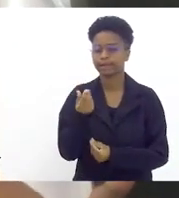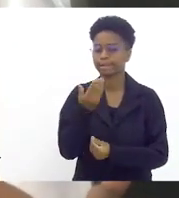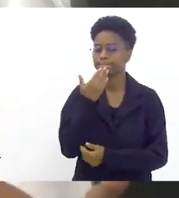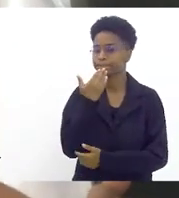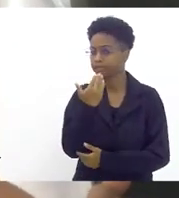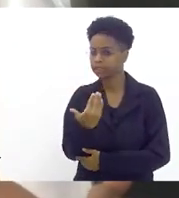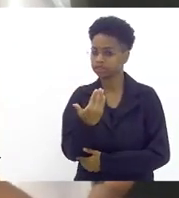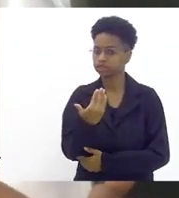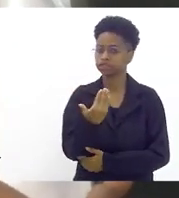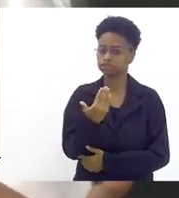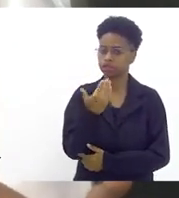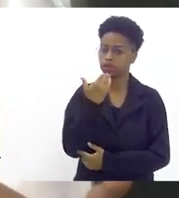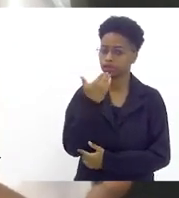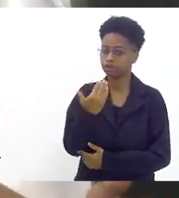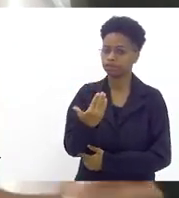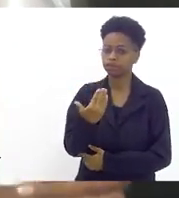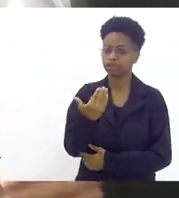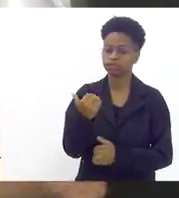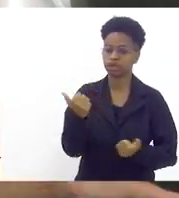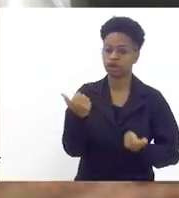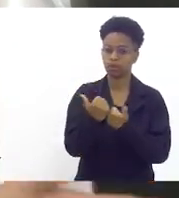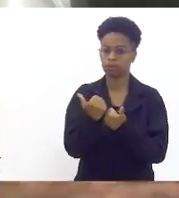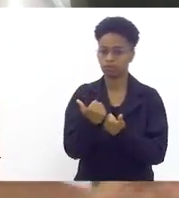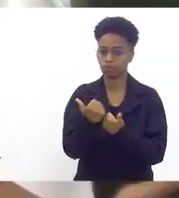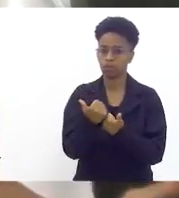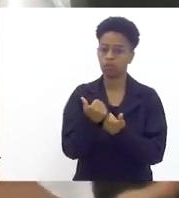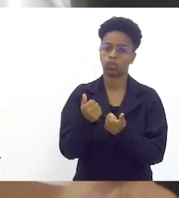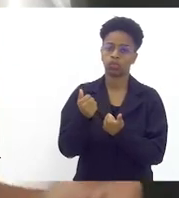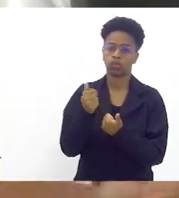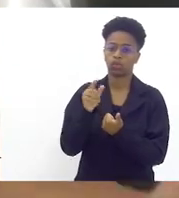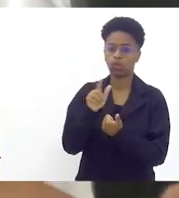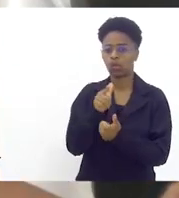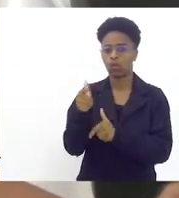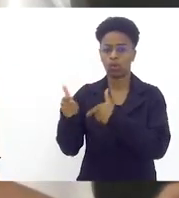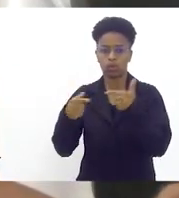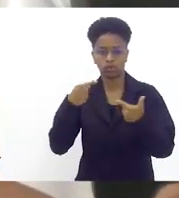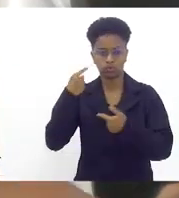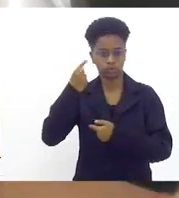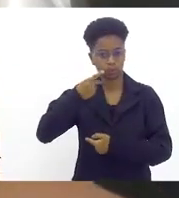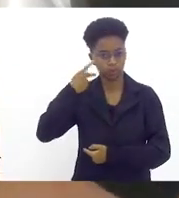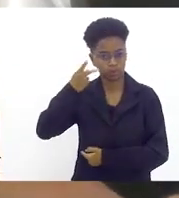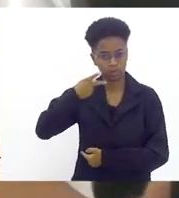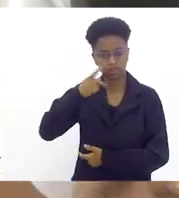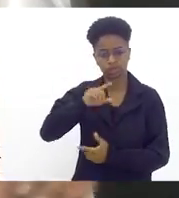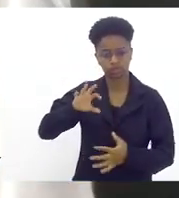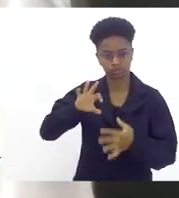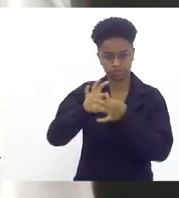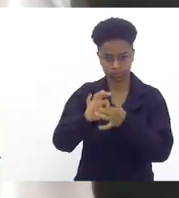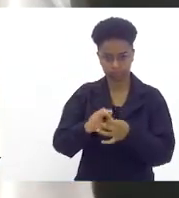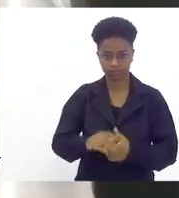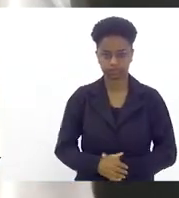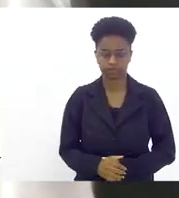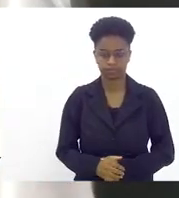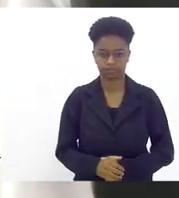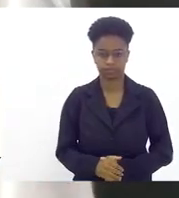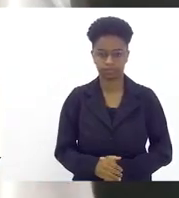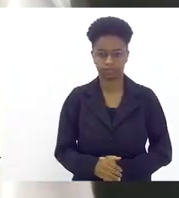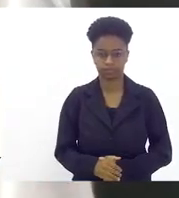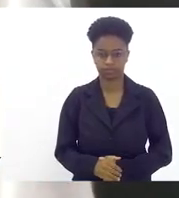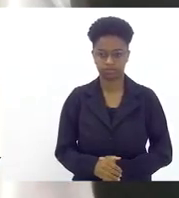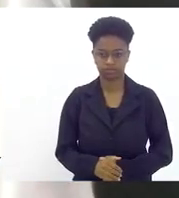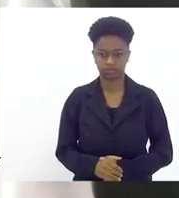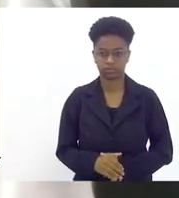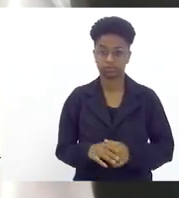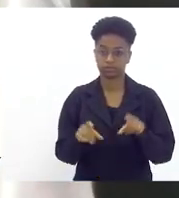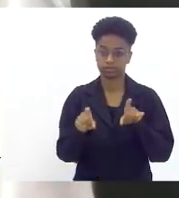pedir, solicitar auxílio dos parlamentares que se colocam como aliadas e aliados, né? Da